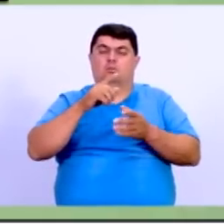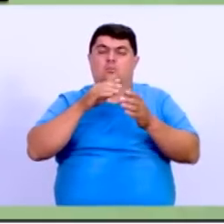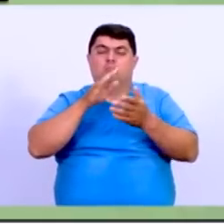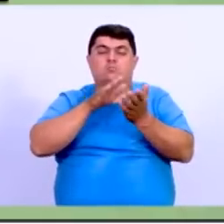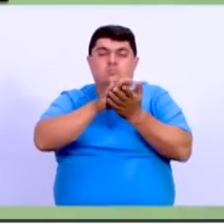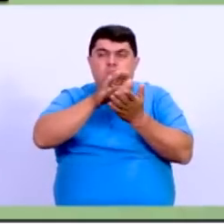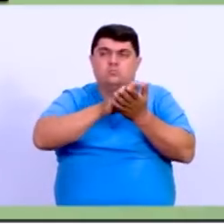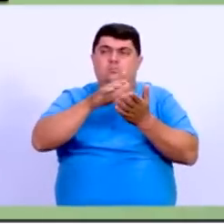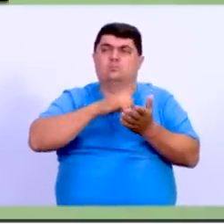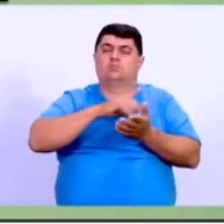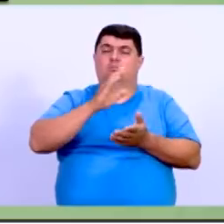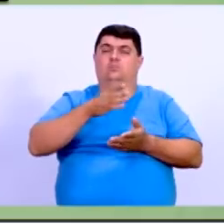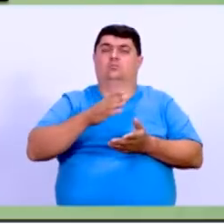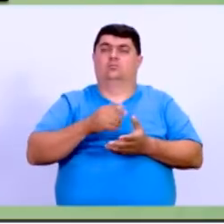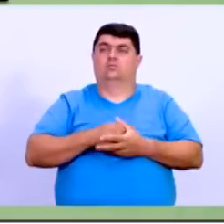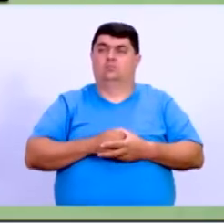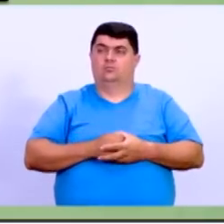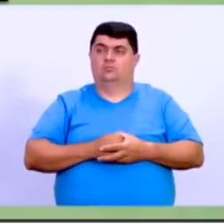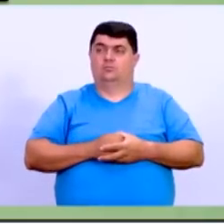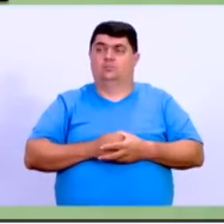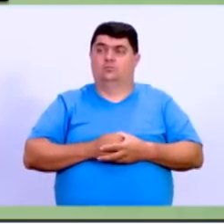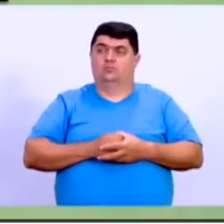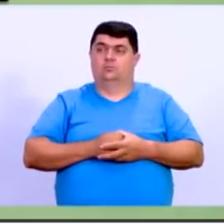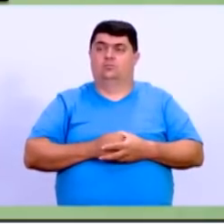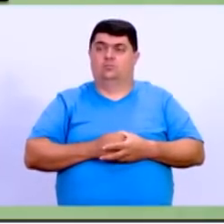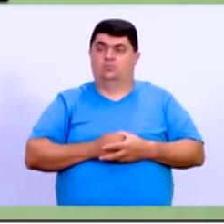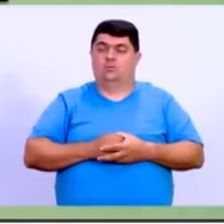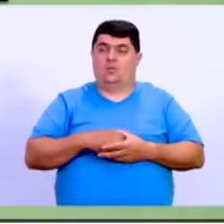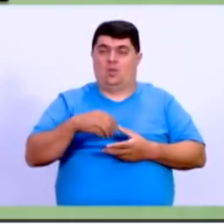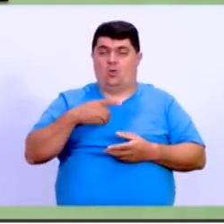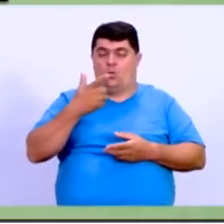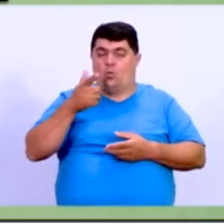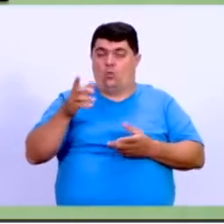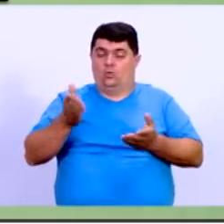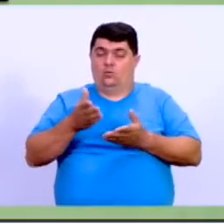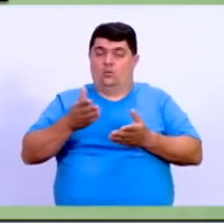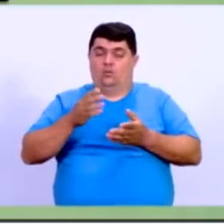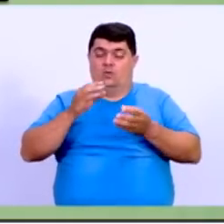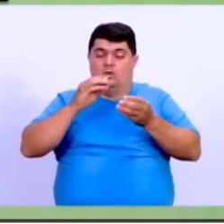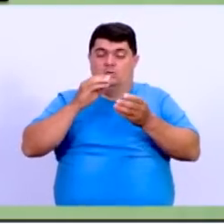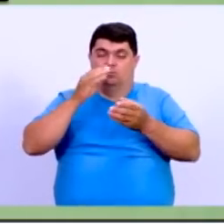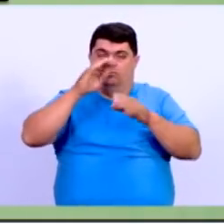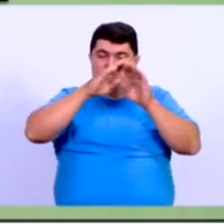impressão. Esse servidor aqui é um servidor de banco de dados, um exemplo aqui, ó.